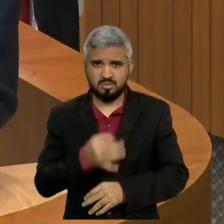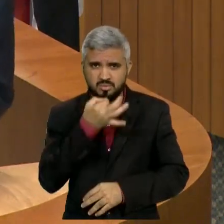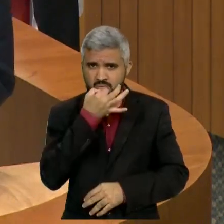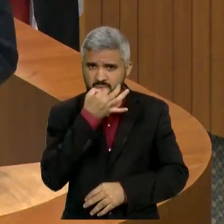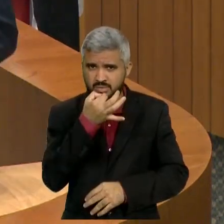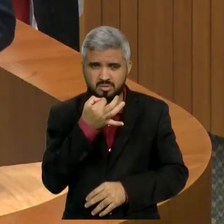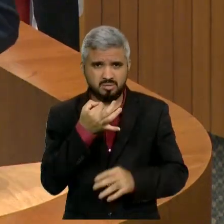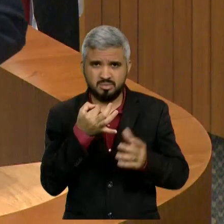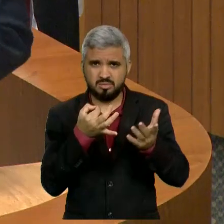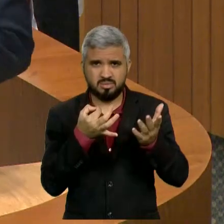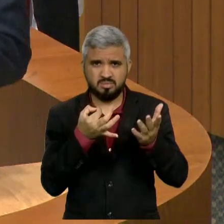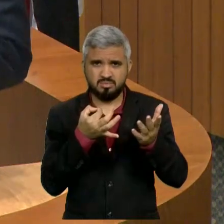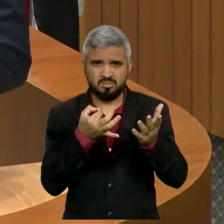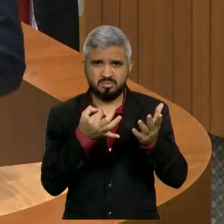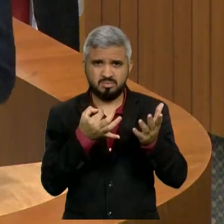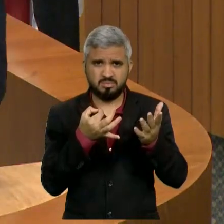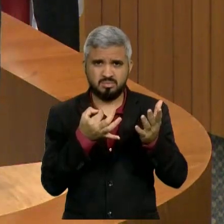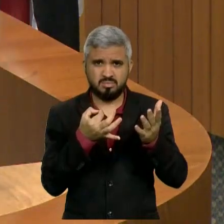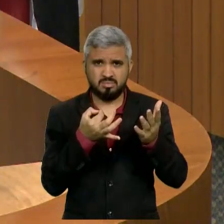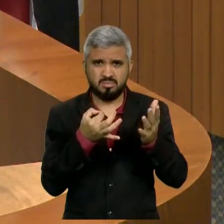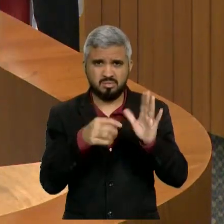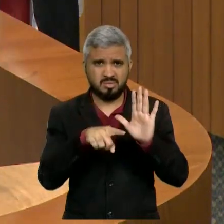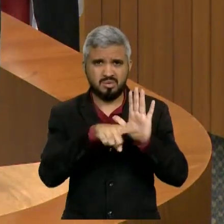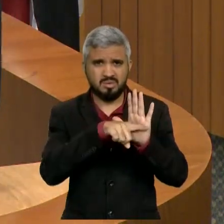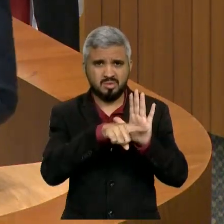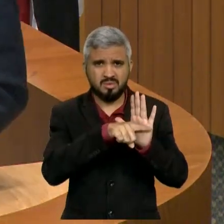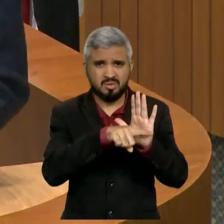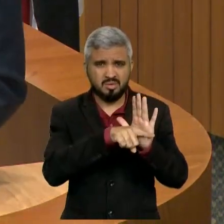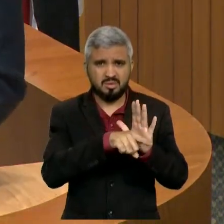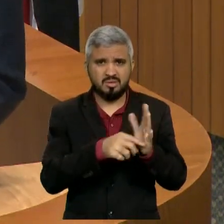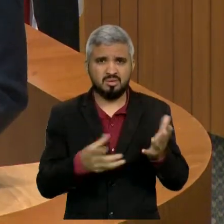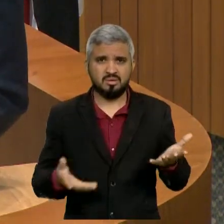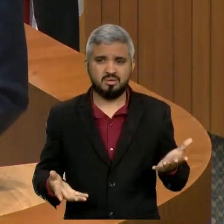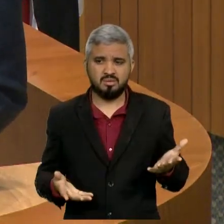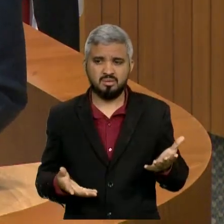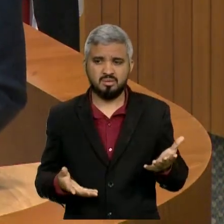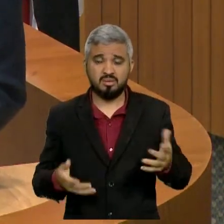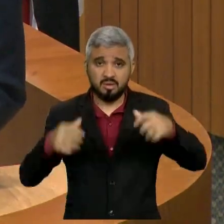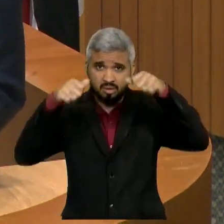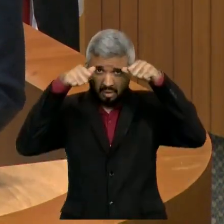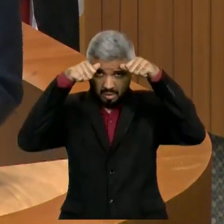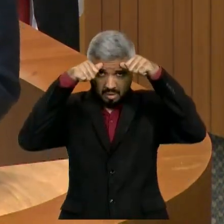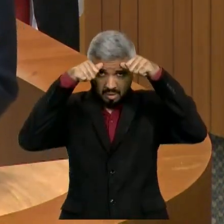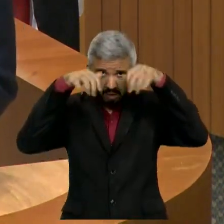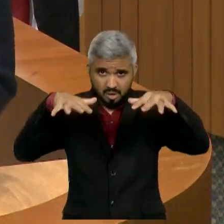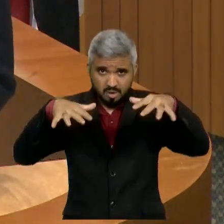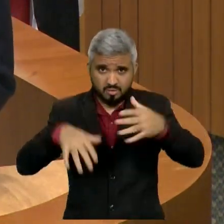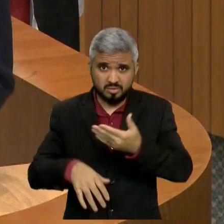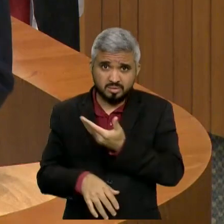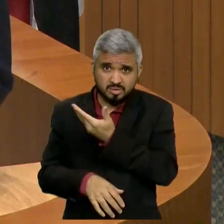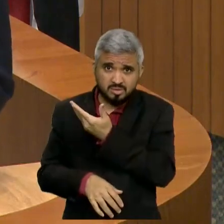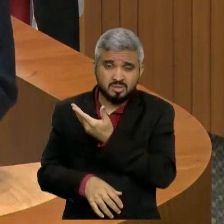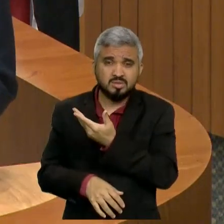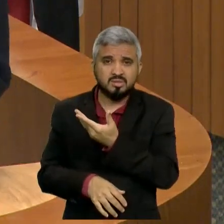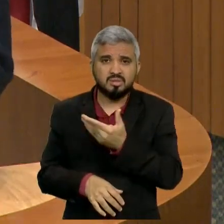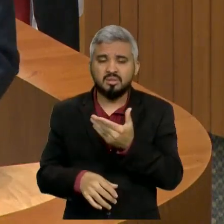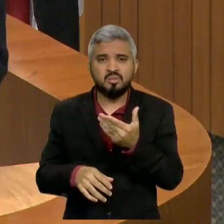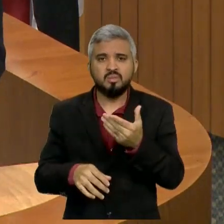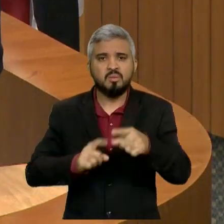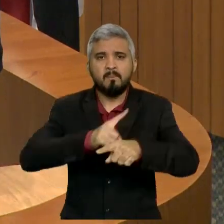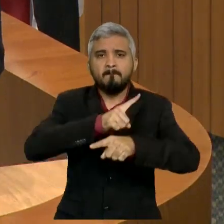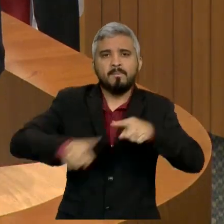que é um militante da causa do autista, dentro dessa casa, um autista foi privado de ir